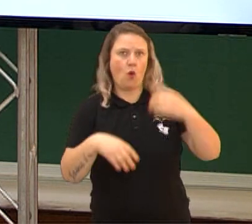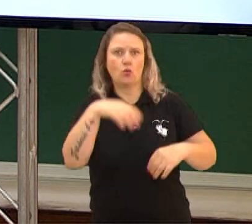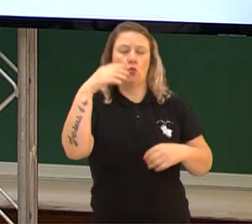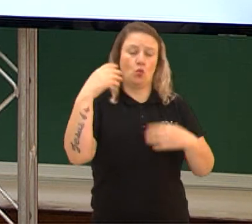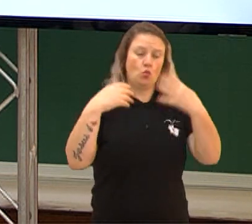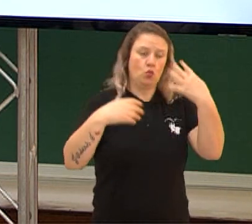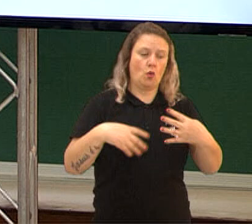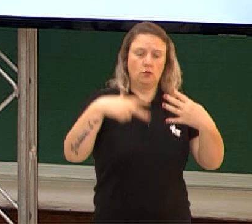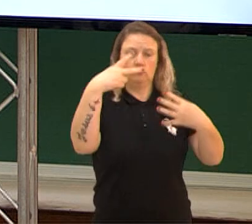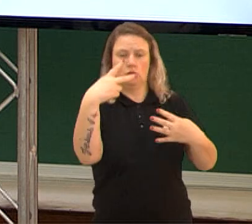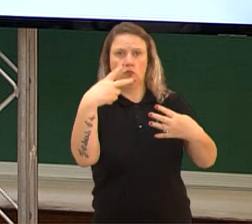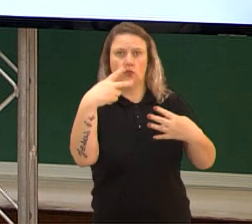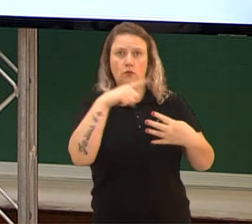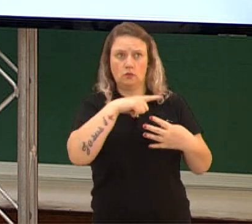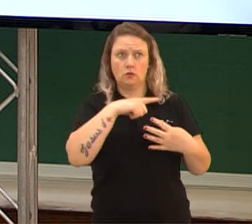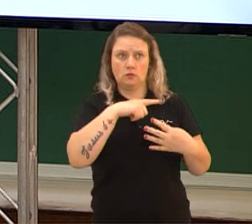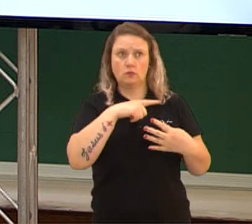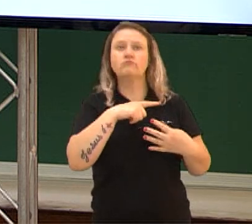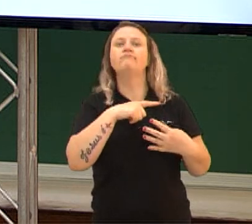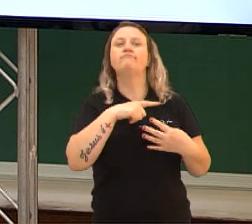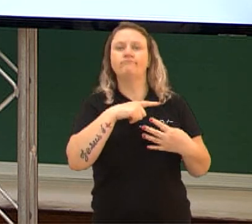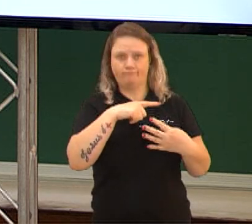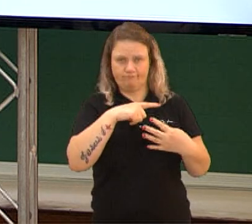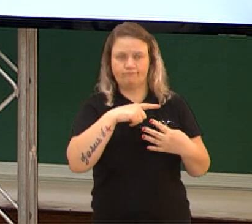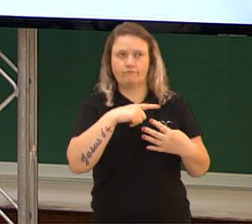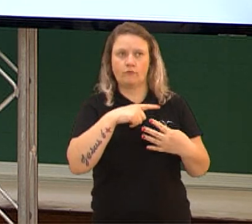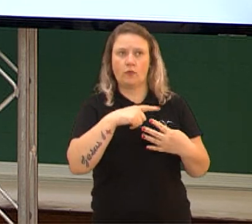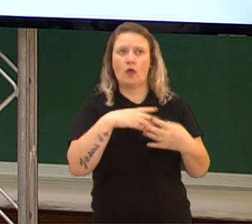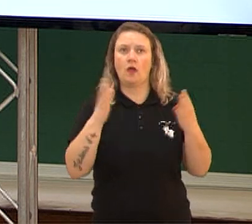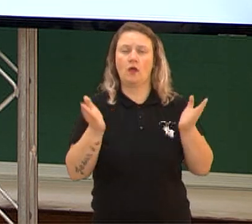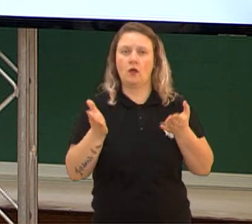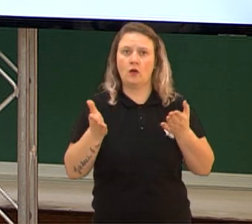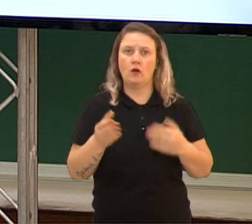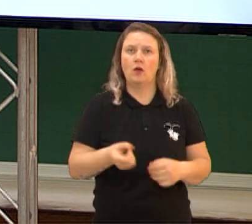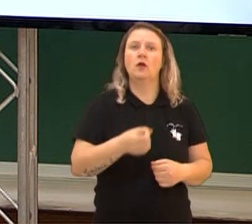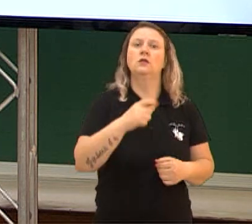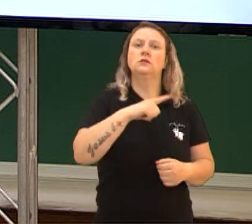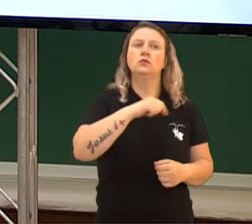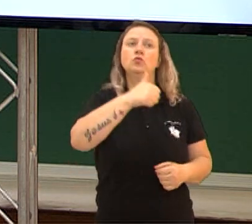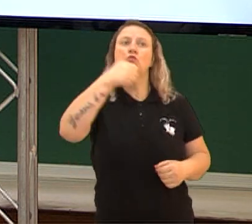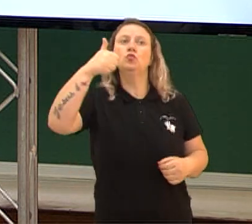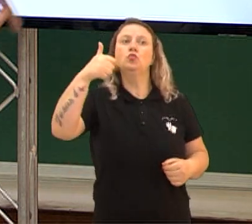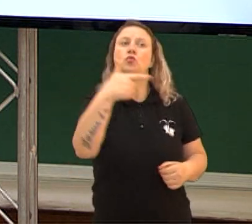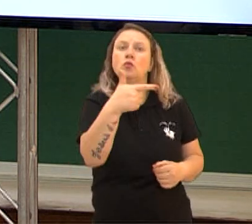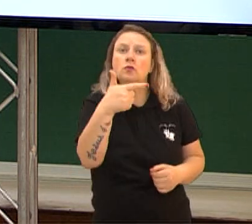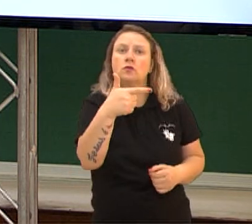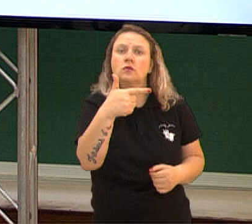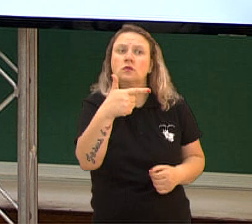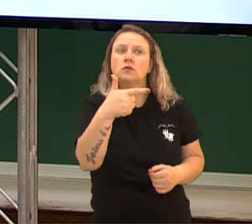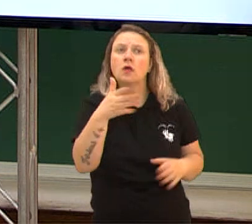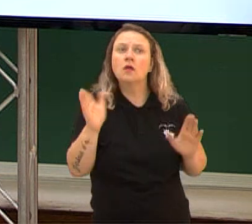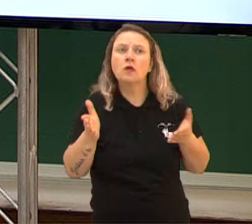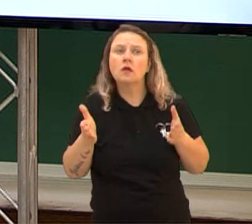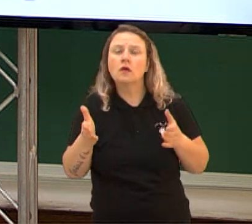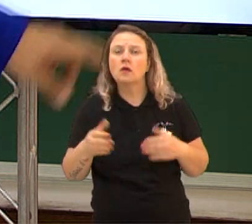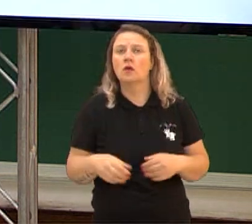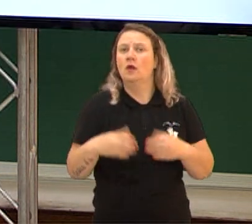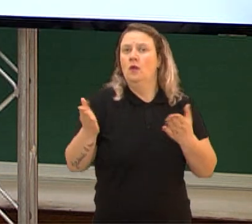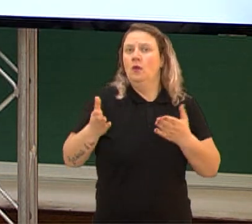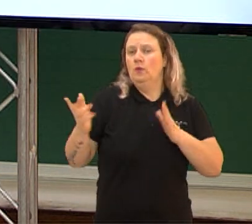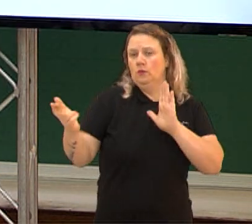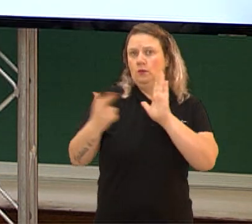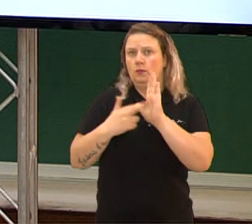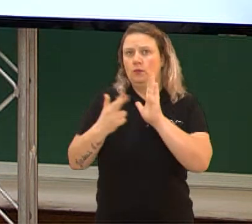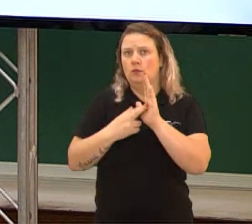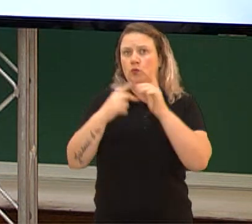Sim. Essa matriz 3 vezes 4 vão ter 12 elementos? Sim. O produto, então, de linhas por